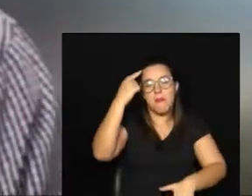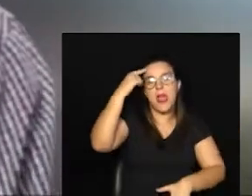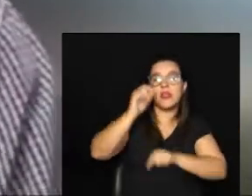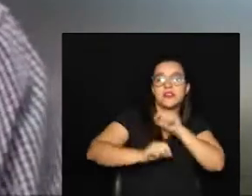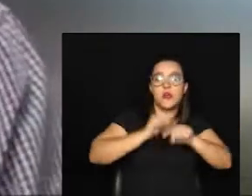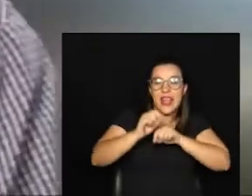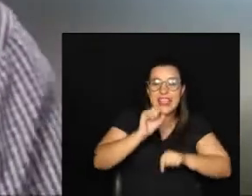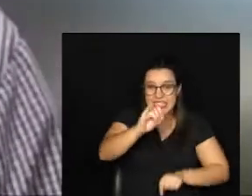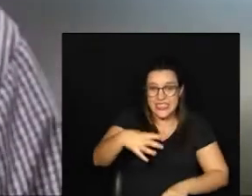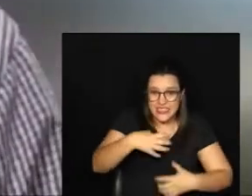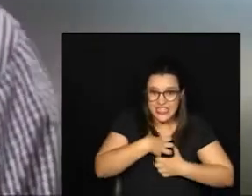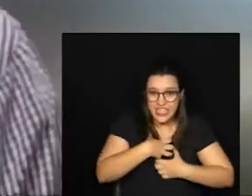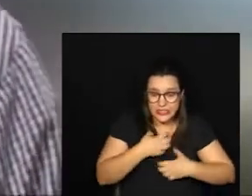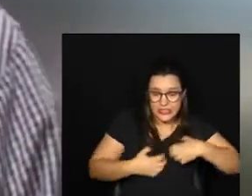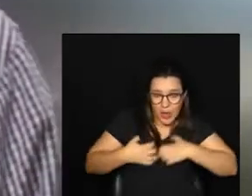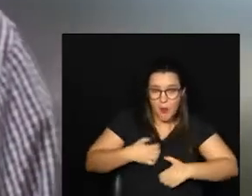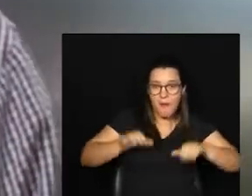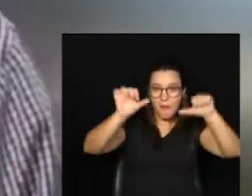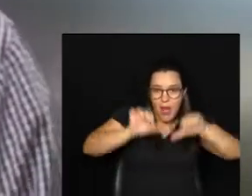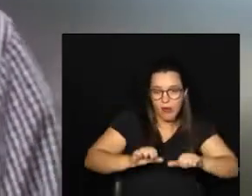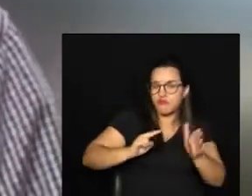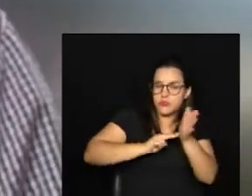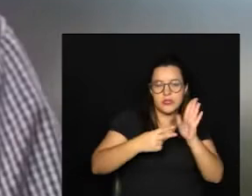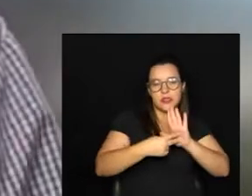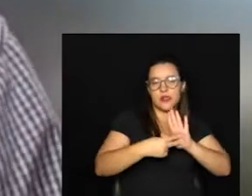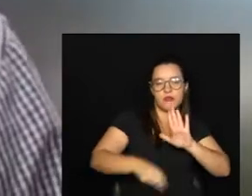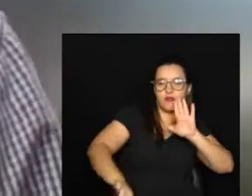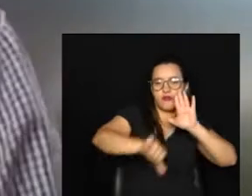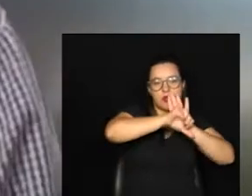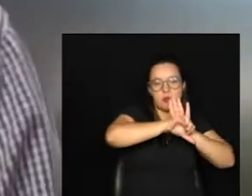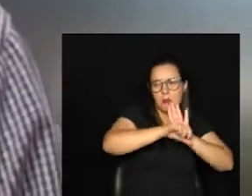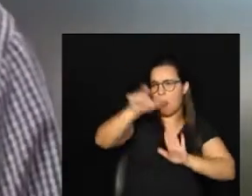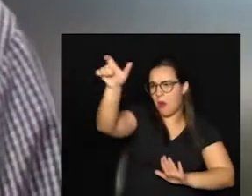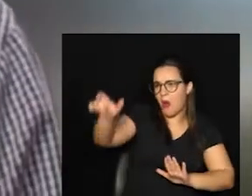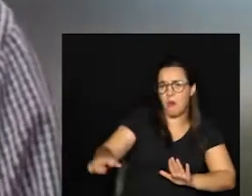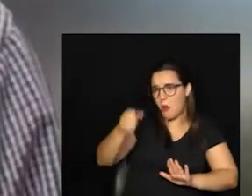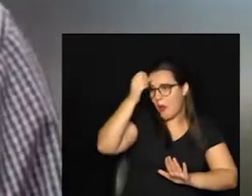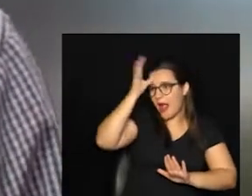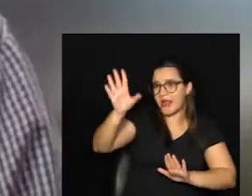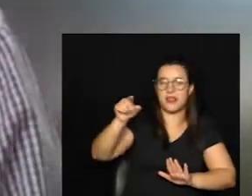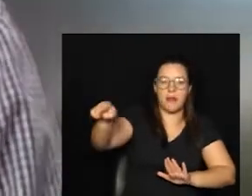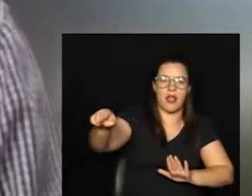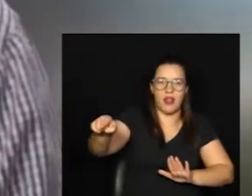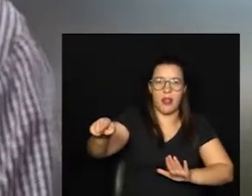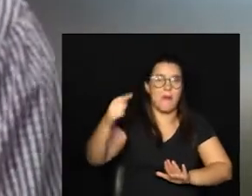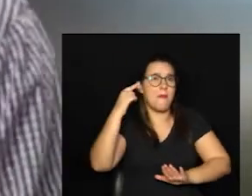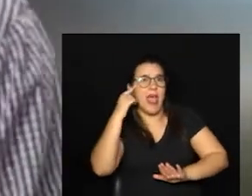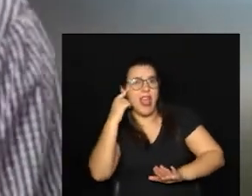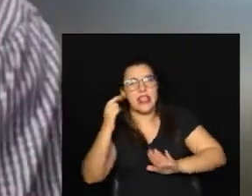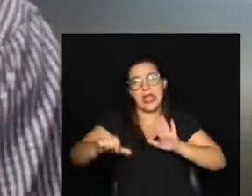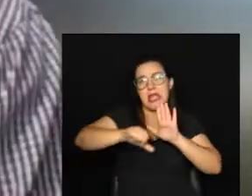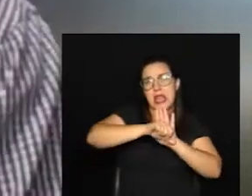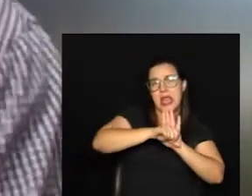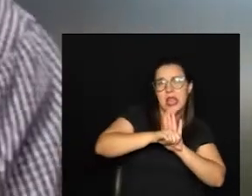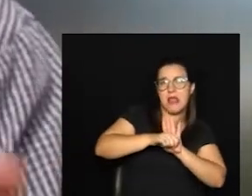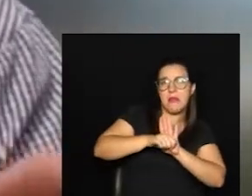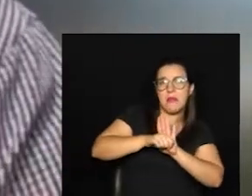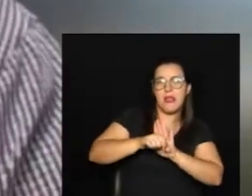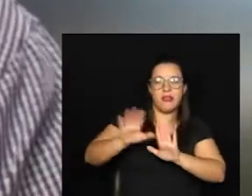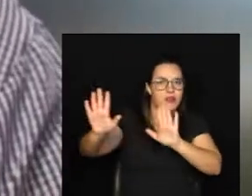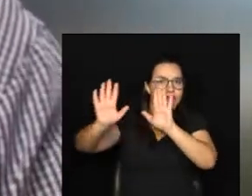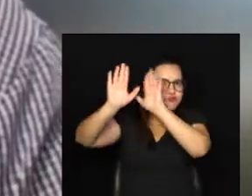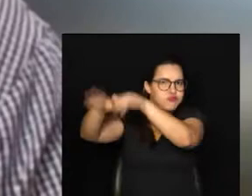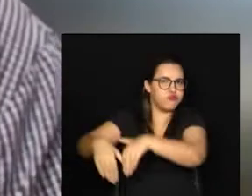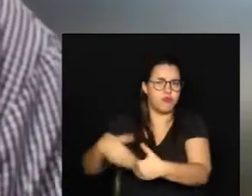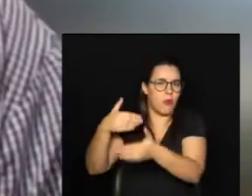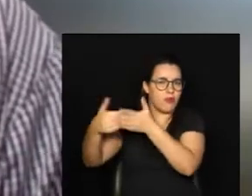à vítima. Então, o que menos vai interessar nesse caso é se o indivíduo entendeu que aquilo importunava ou não. Tem que se